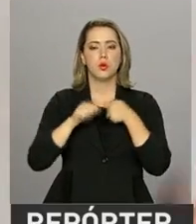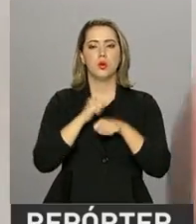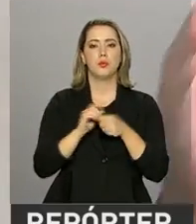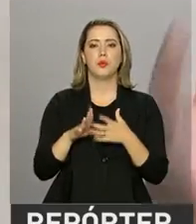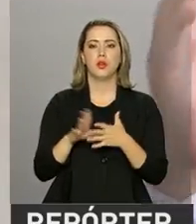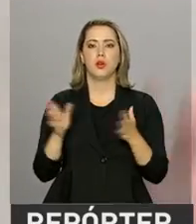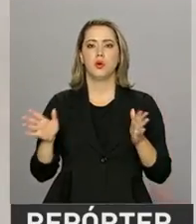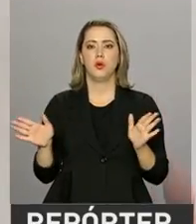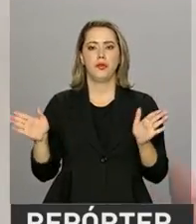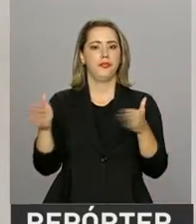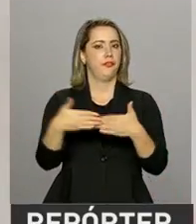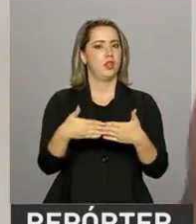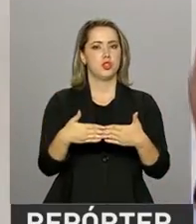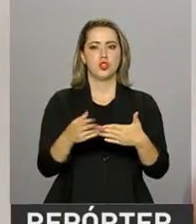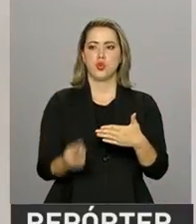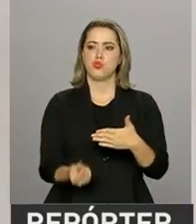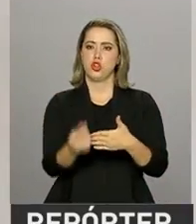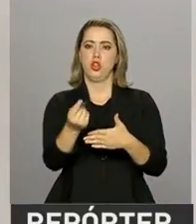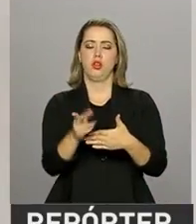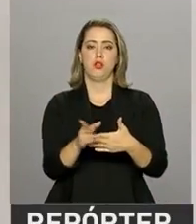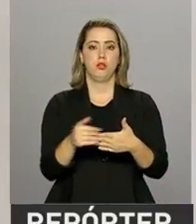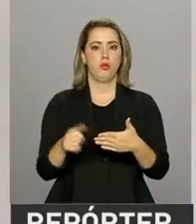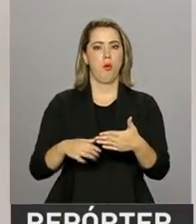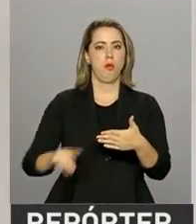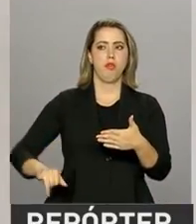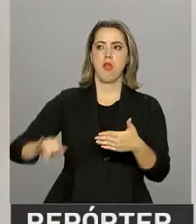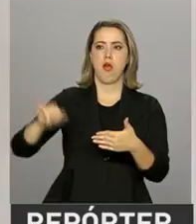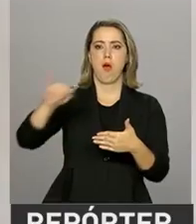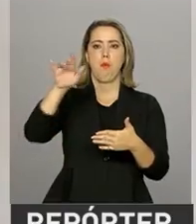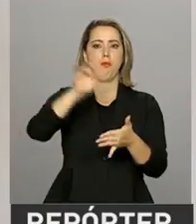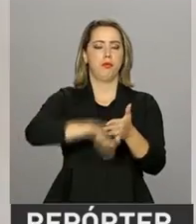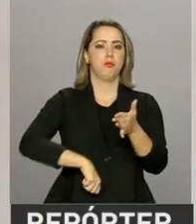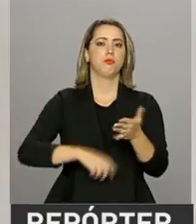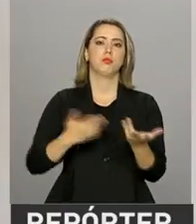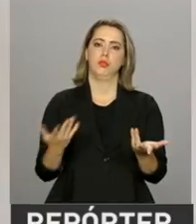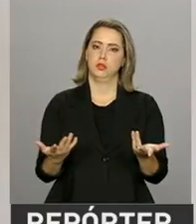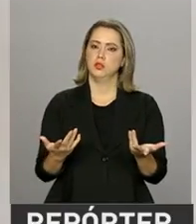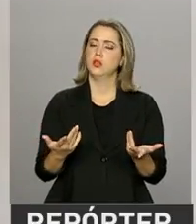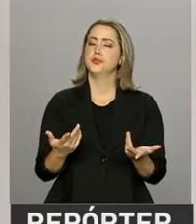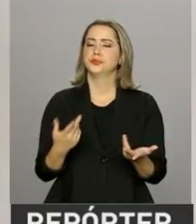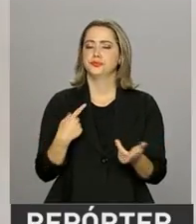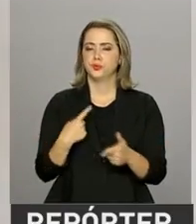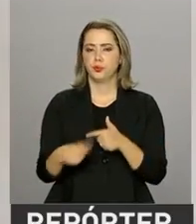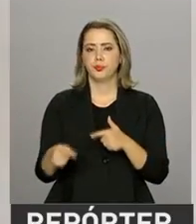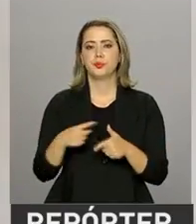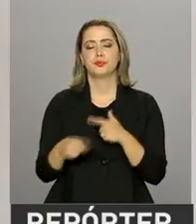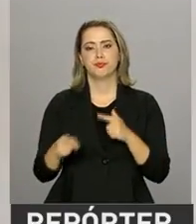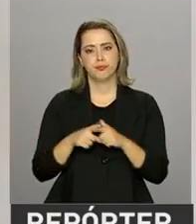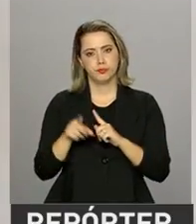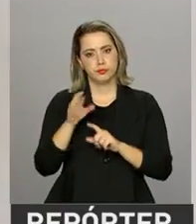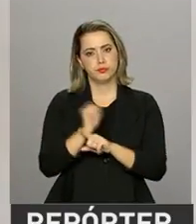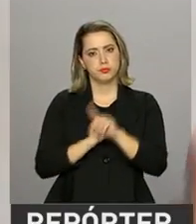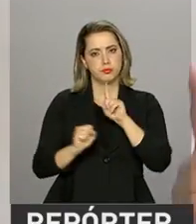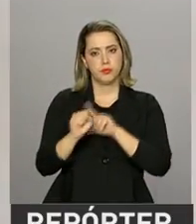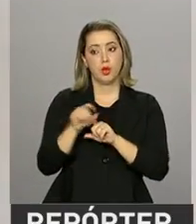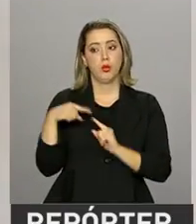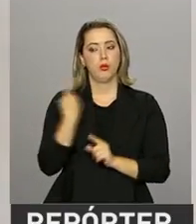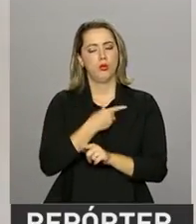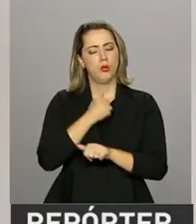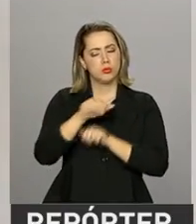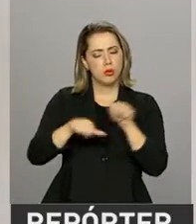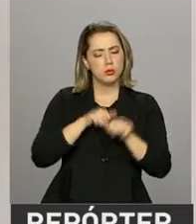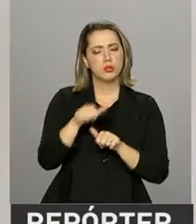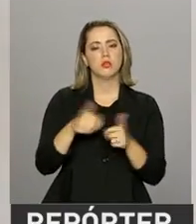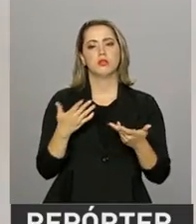fechar o caixa do governo como aumento de impostos que tanto prejudicam a sociedade brasileira fizemos reformas